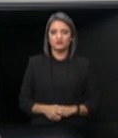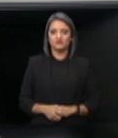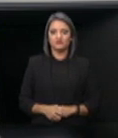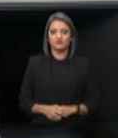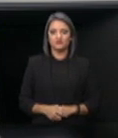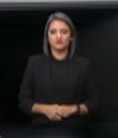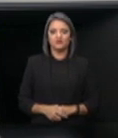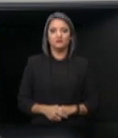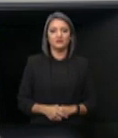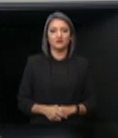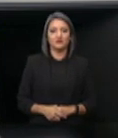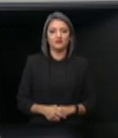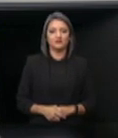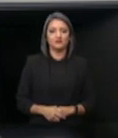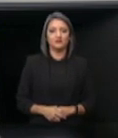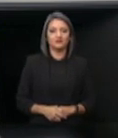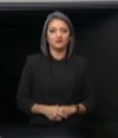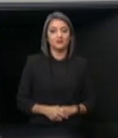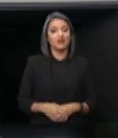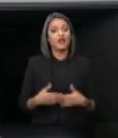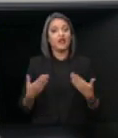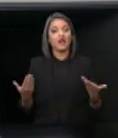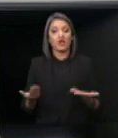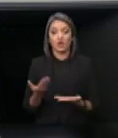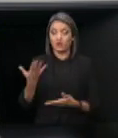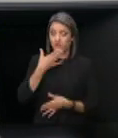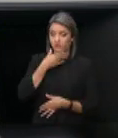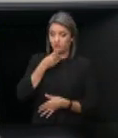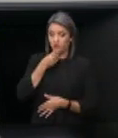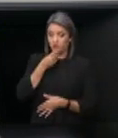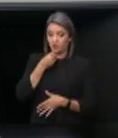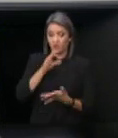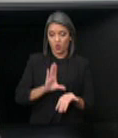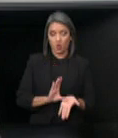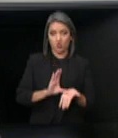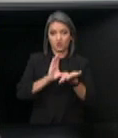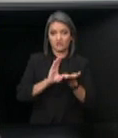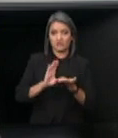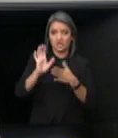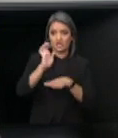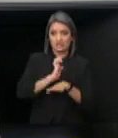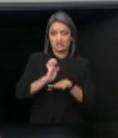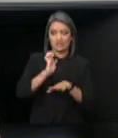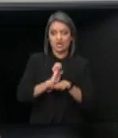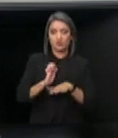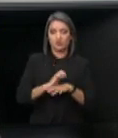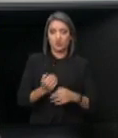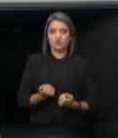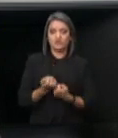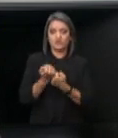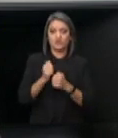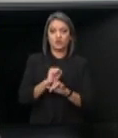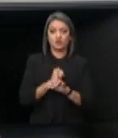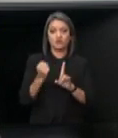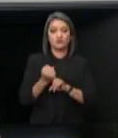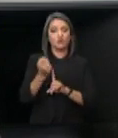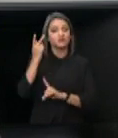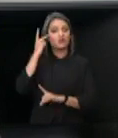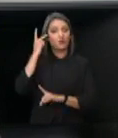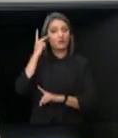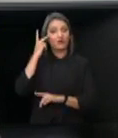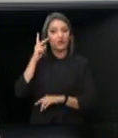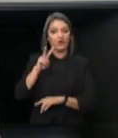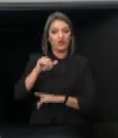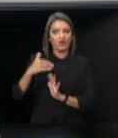agora eu chamo o senhor Edvaldo Gonçalves de Souza do Conselho Estadual da Assistência Social de São Paulo e eu vou descontar